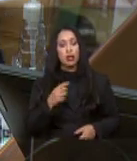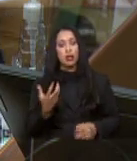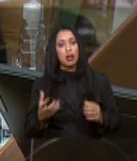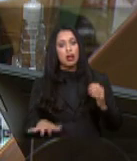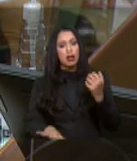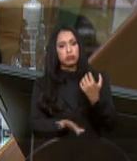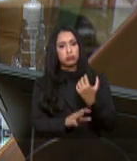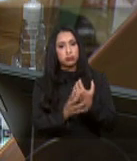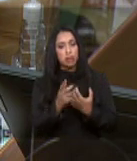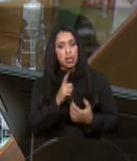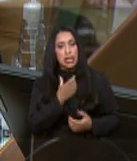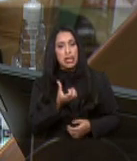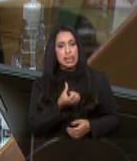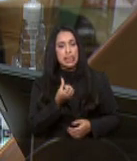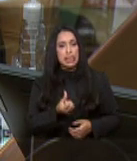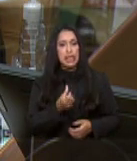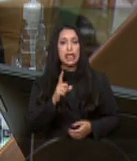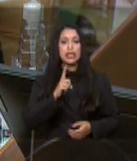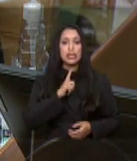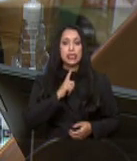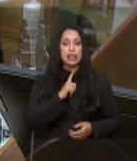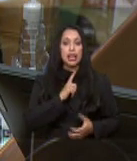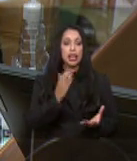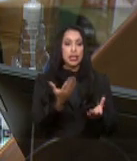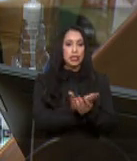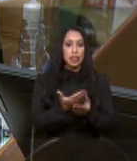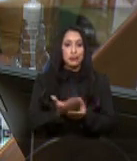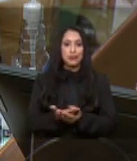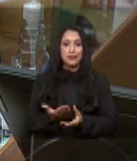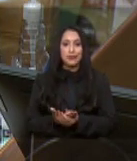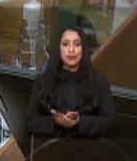11, 6 estão nessa sentada,